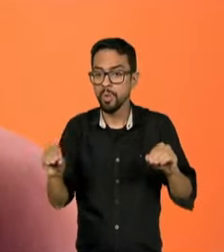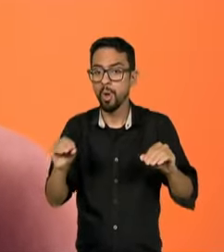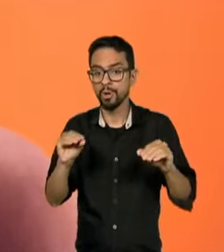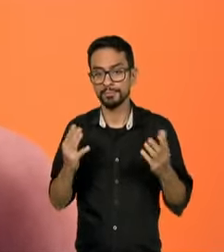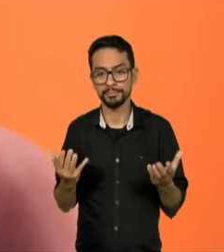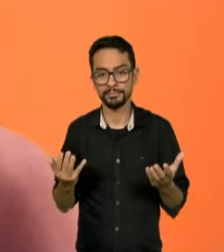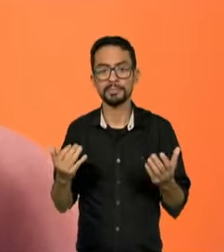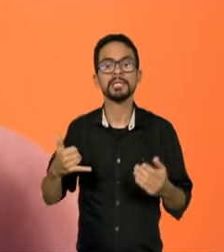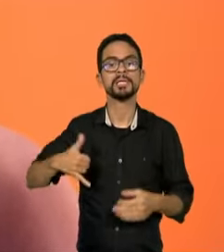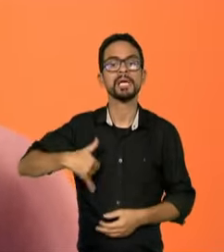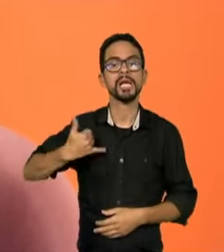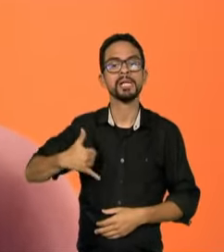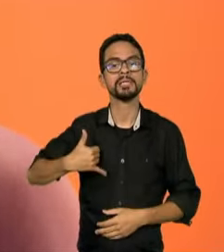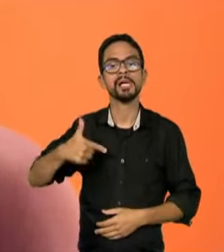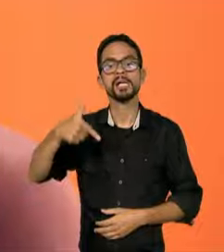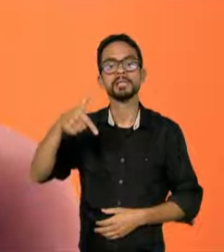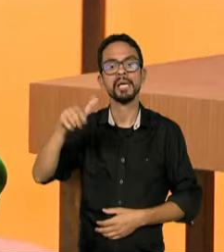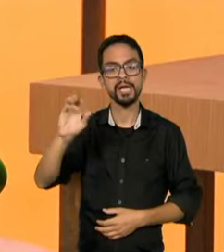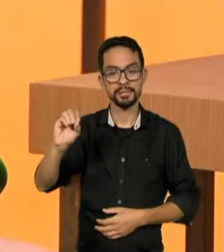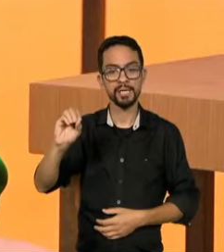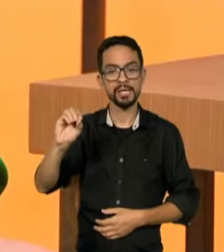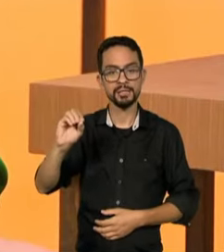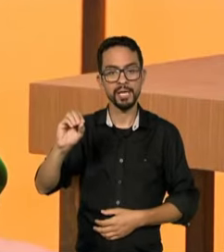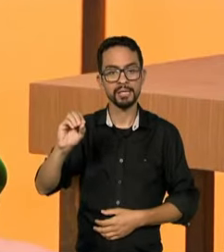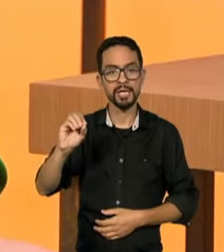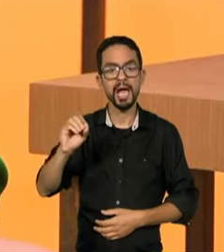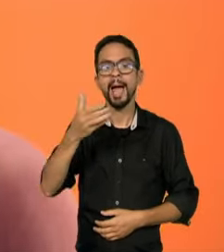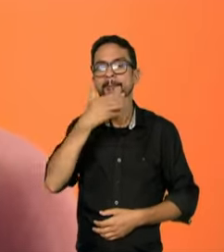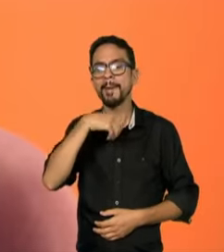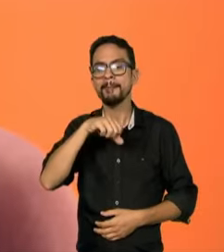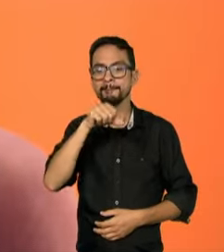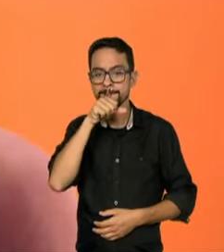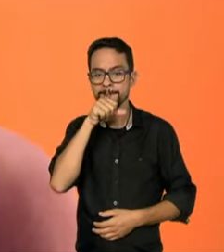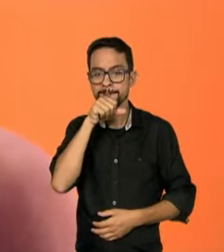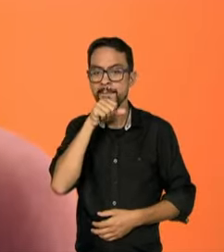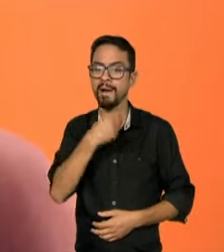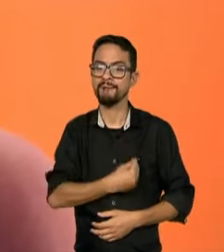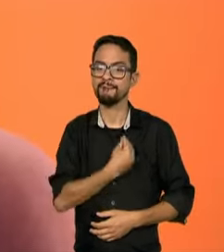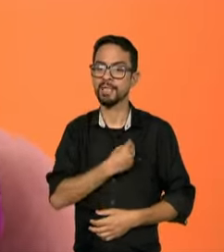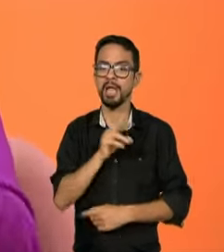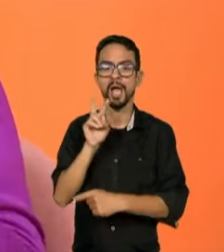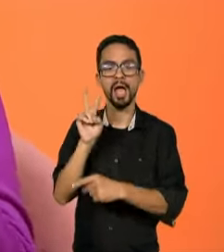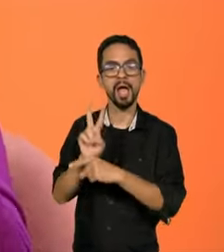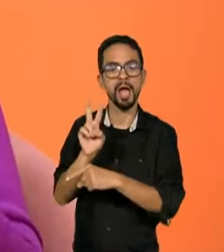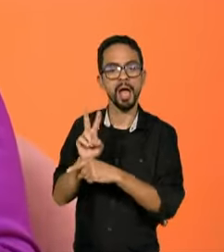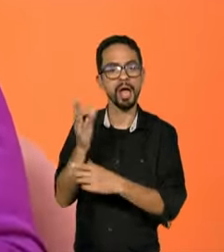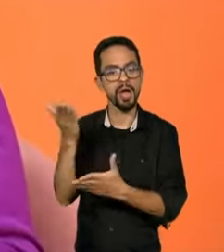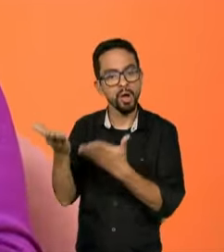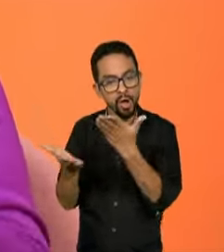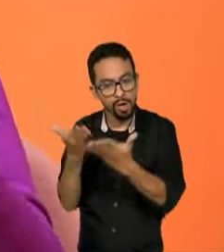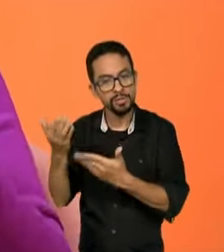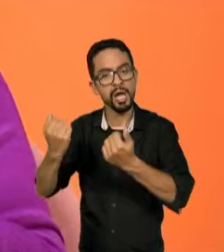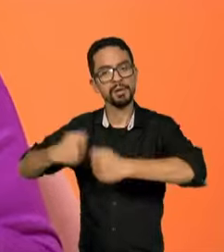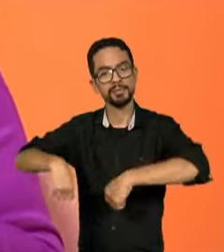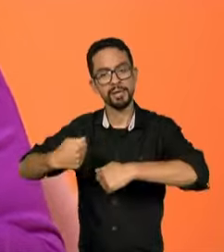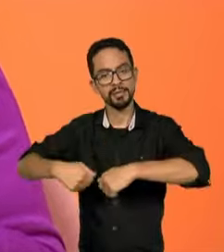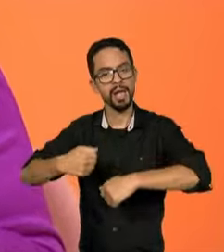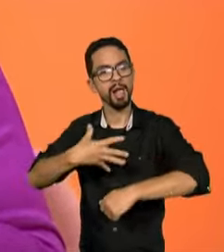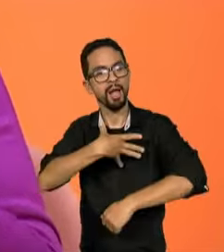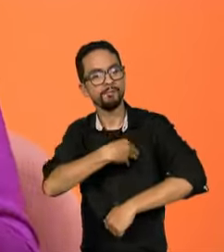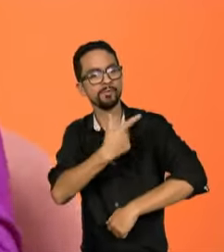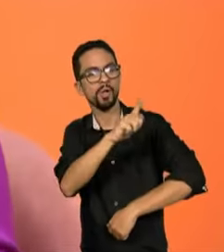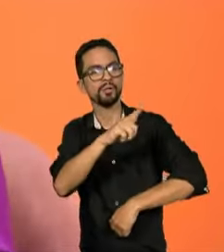mulheres com 70 anos, sim, com pais vivos precisando isso, de cuidados, com filhos,